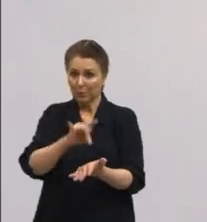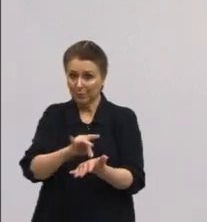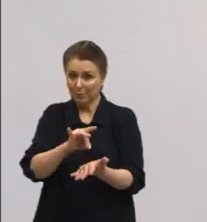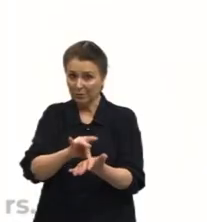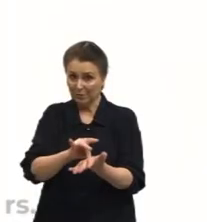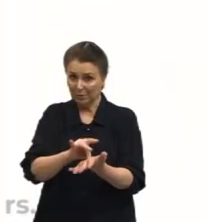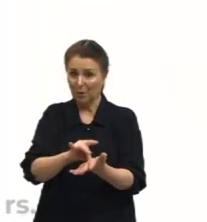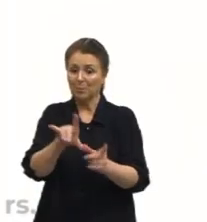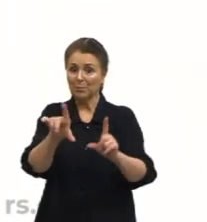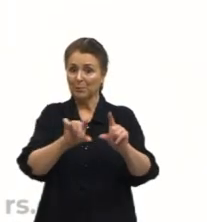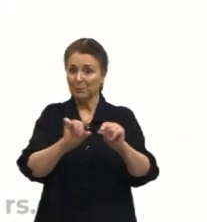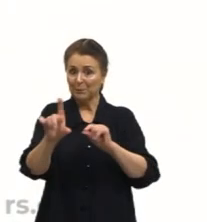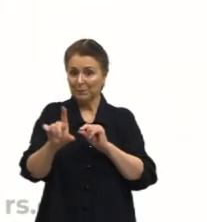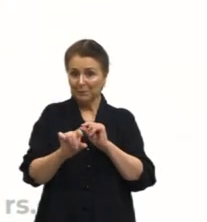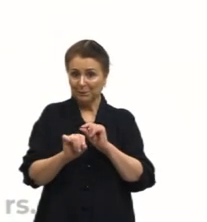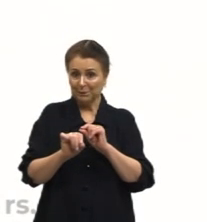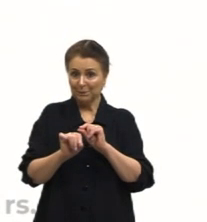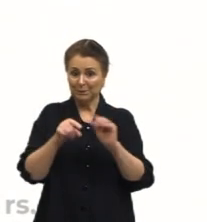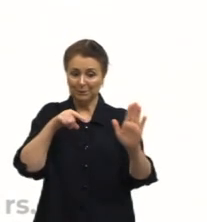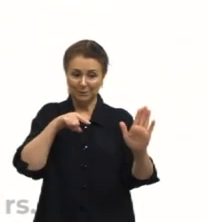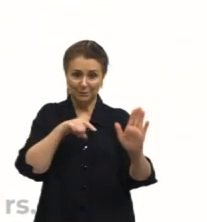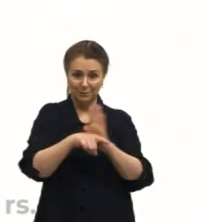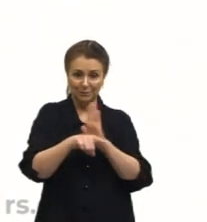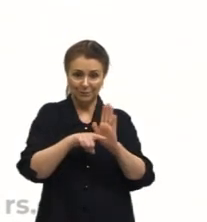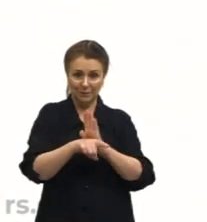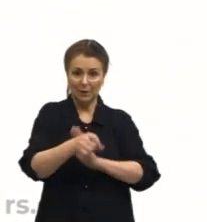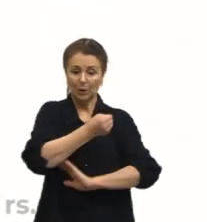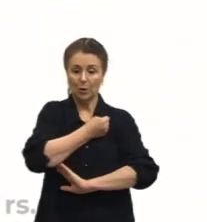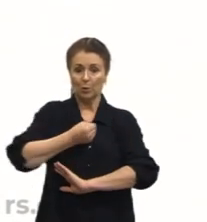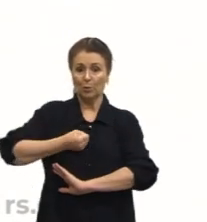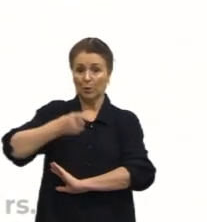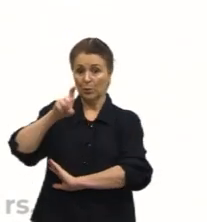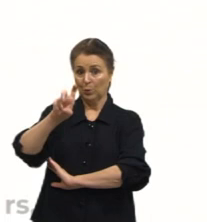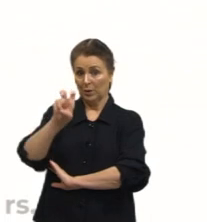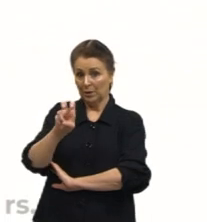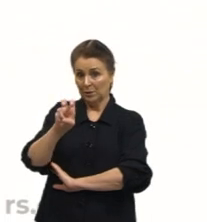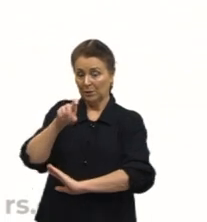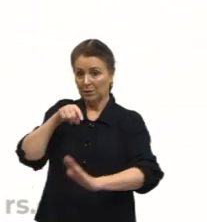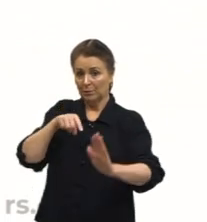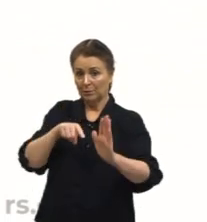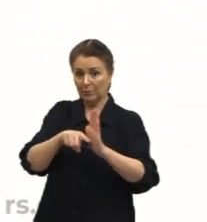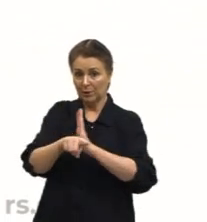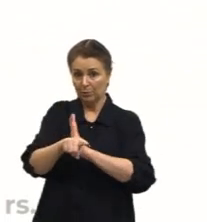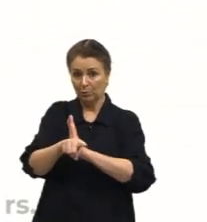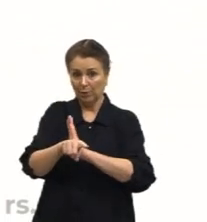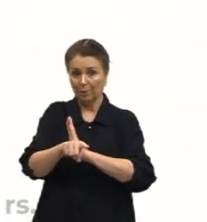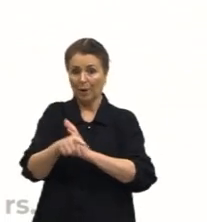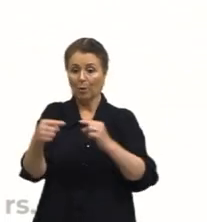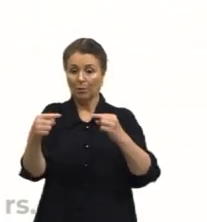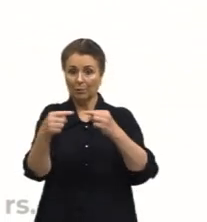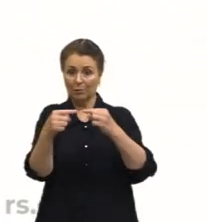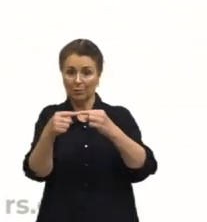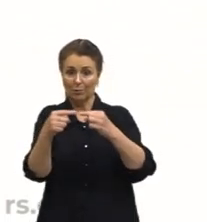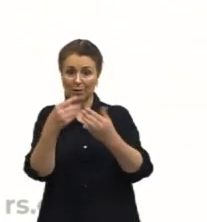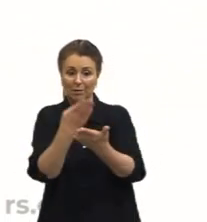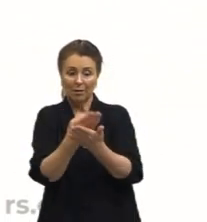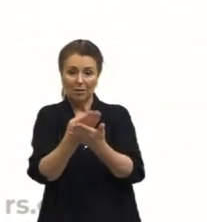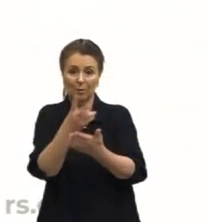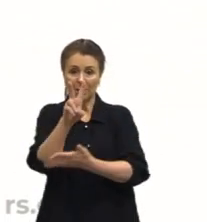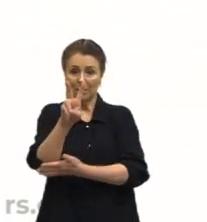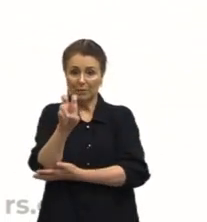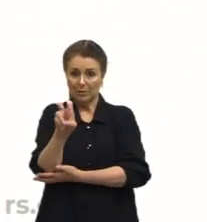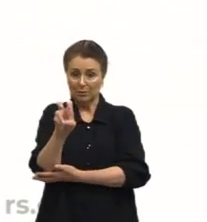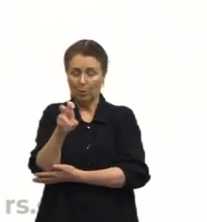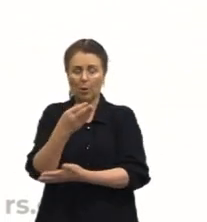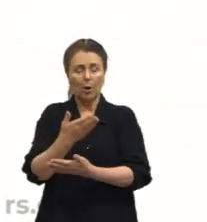questão a questão de número 15 vai dialogar com a nossa aula de número 25 que é uma aula que eu